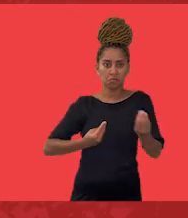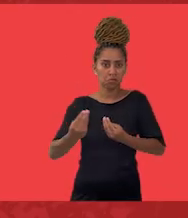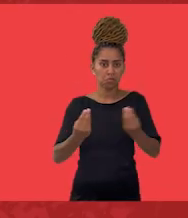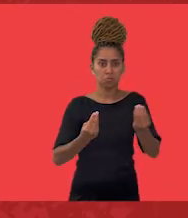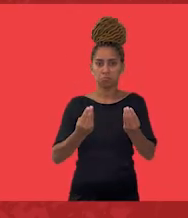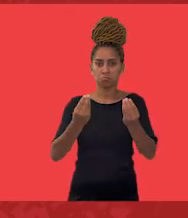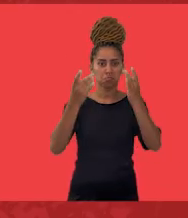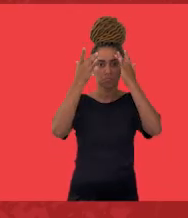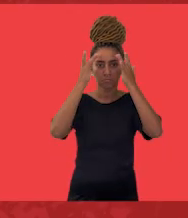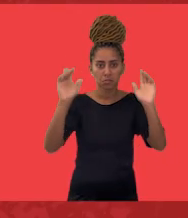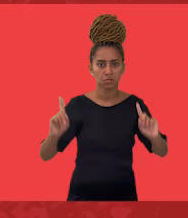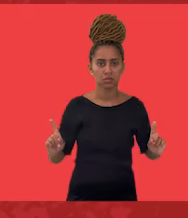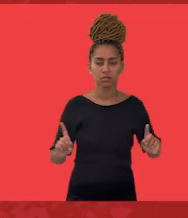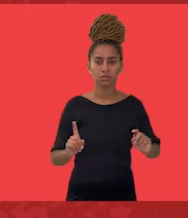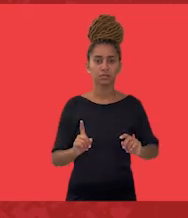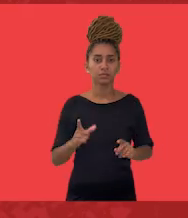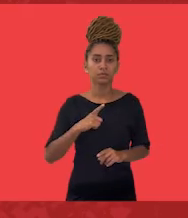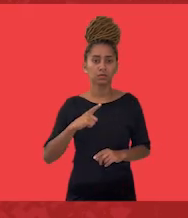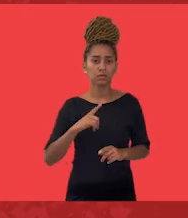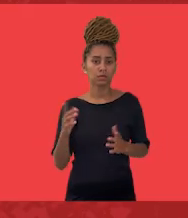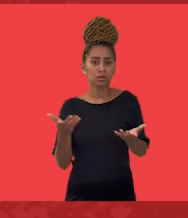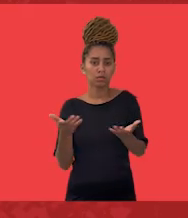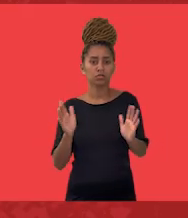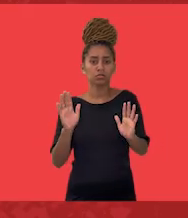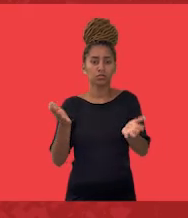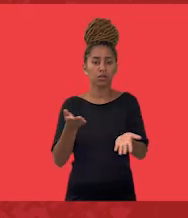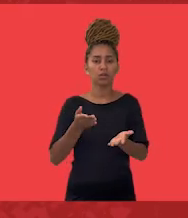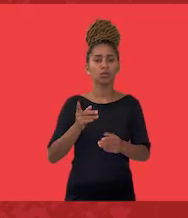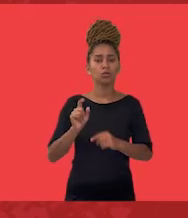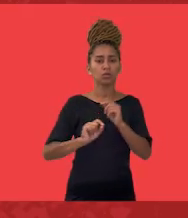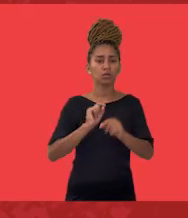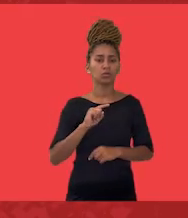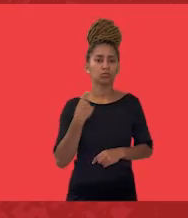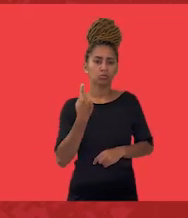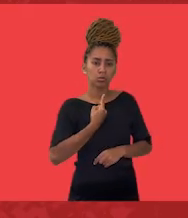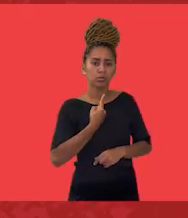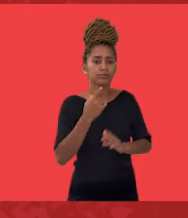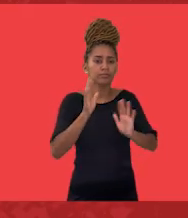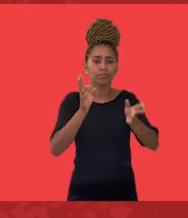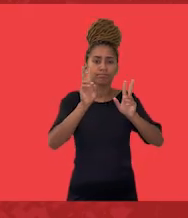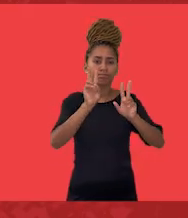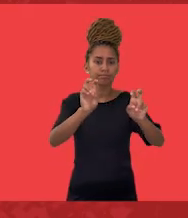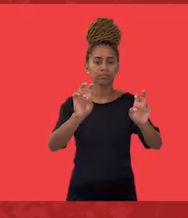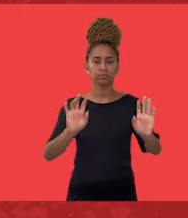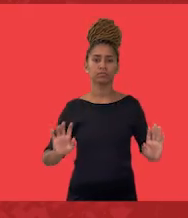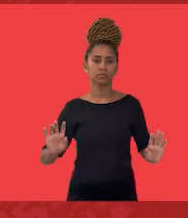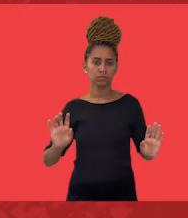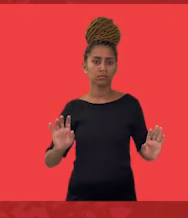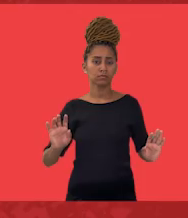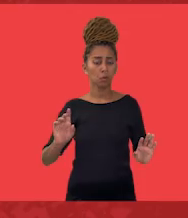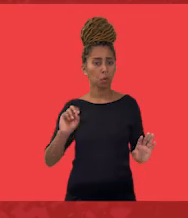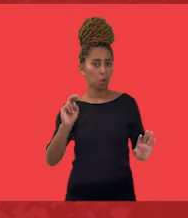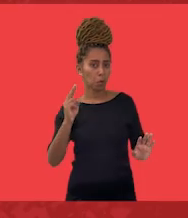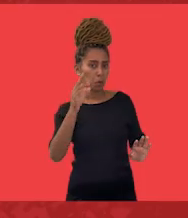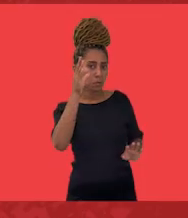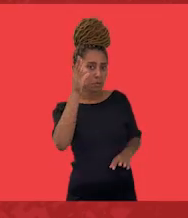Nada denuncia o tempo. Poderia ser qualquer um a perseguir respostas na